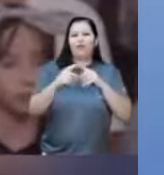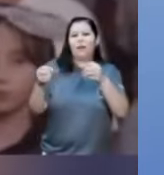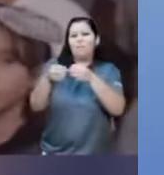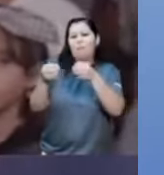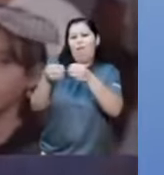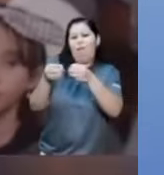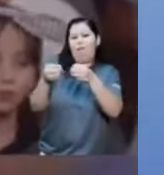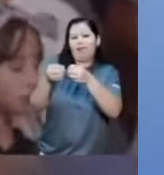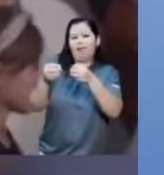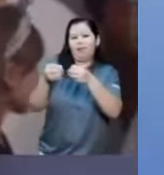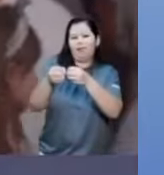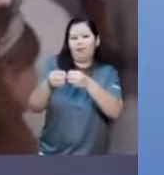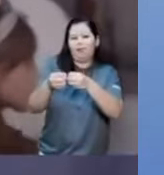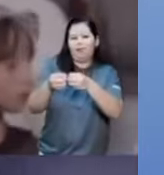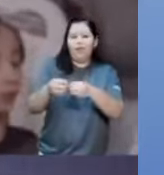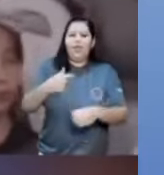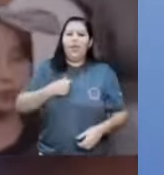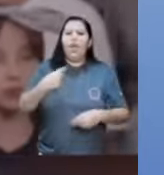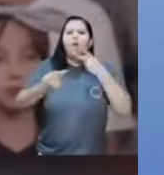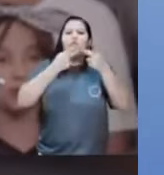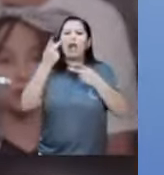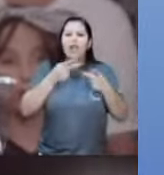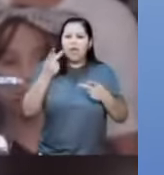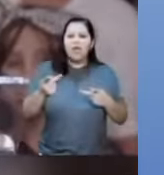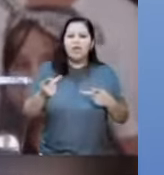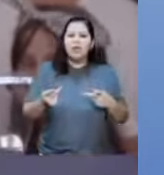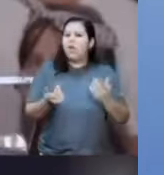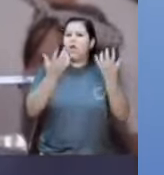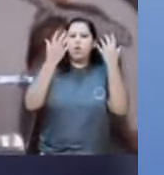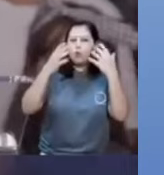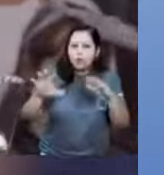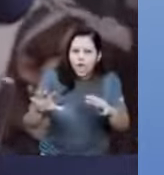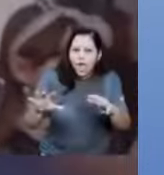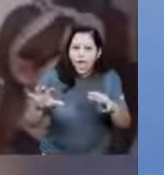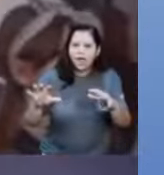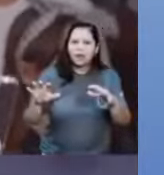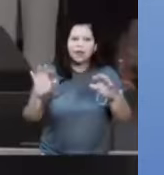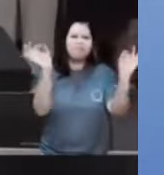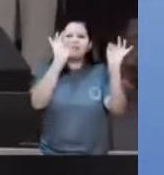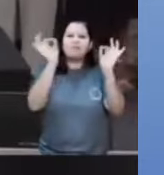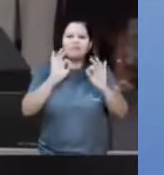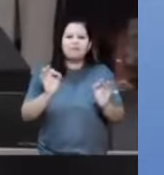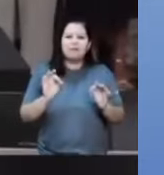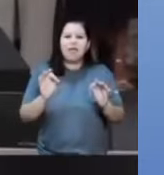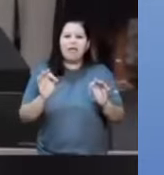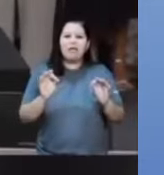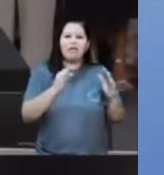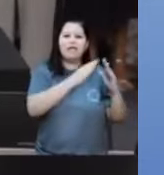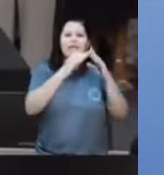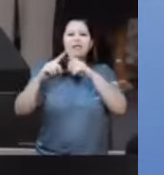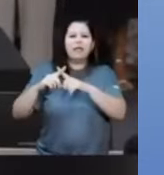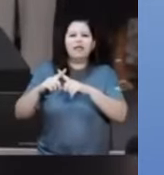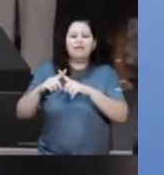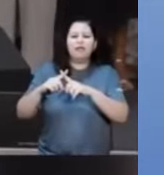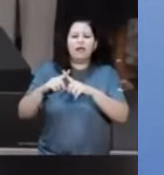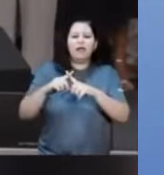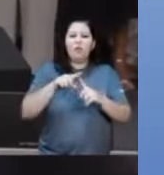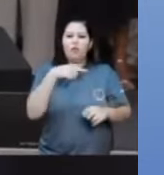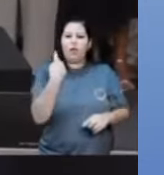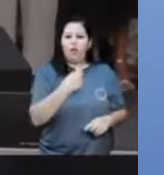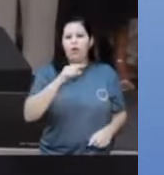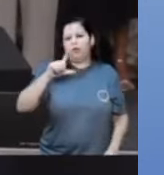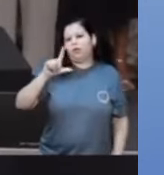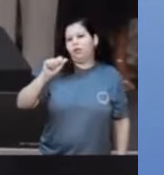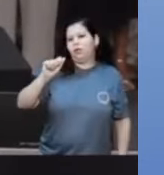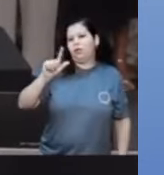lá no áudio eu não quero que ninguém venha para minha igreja nem vá para Lagoinha que são duas igrejas perto dele uma nossa e uma da Lagoinha